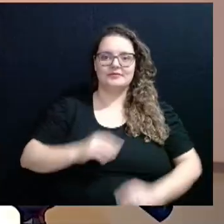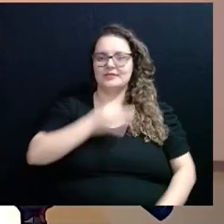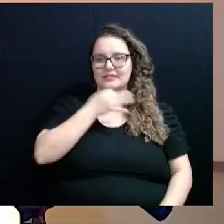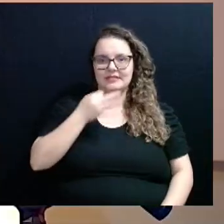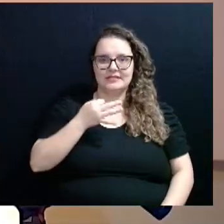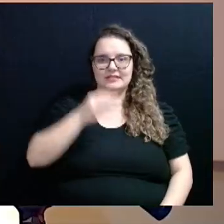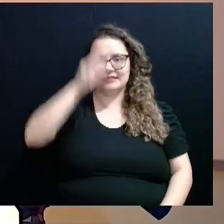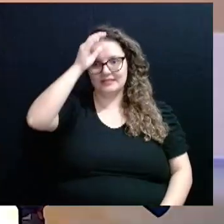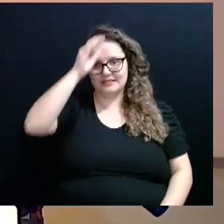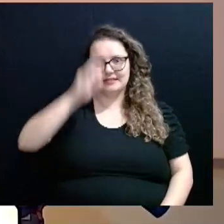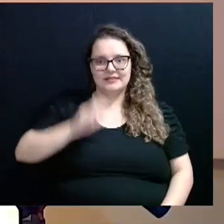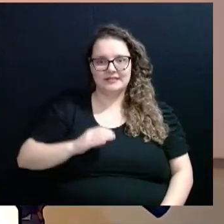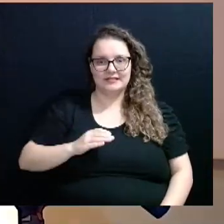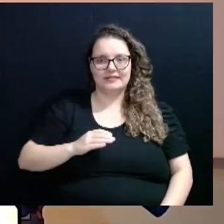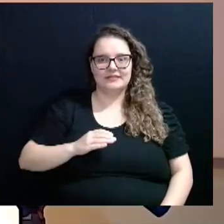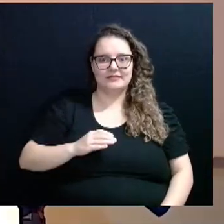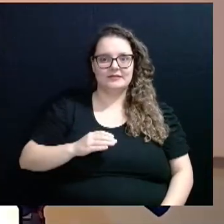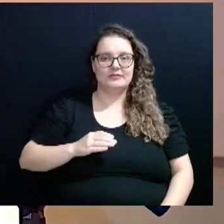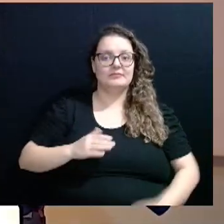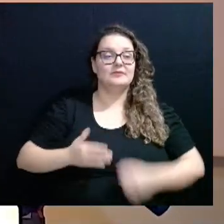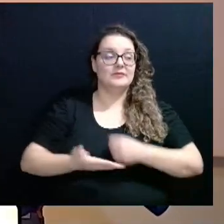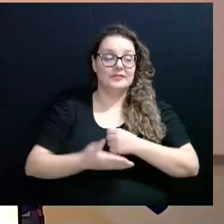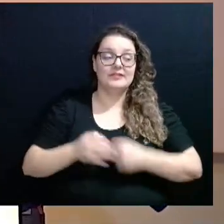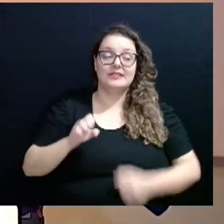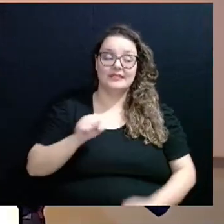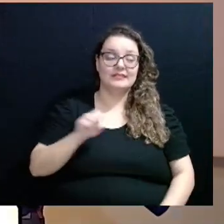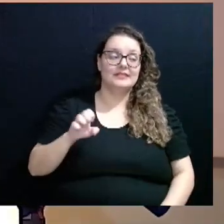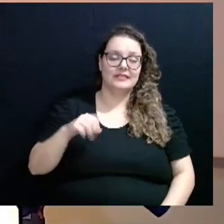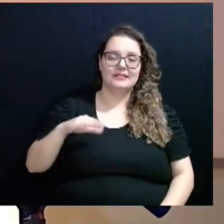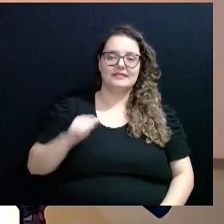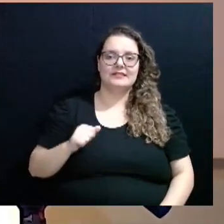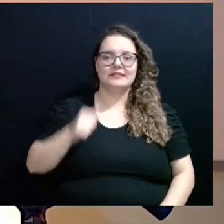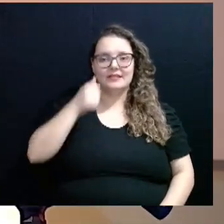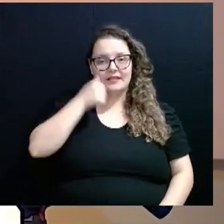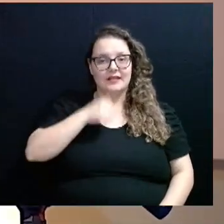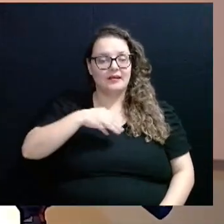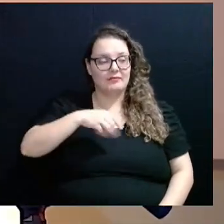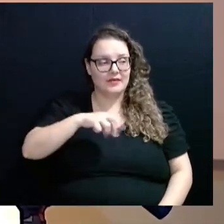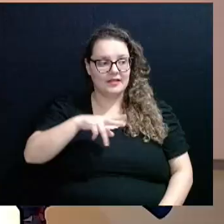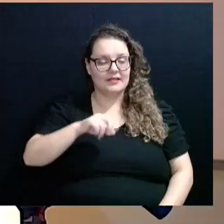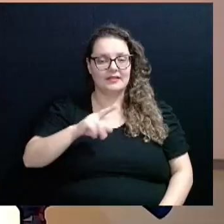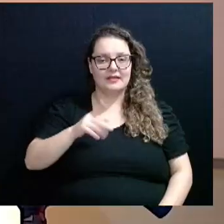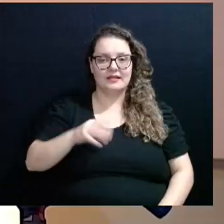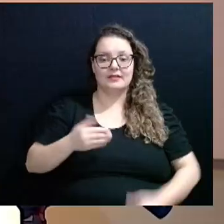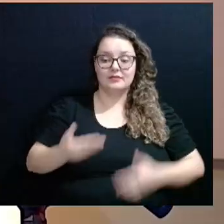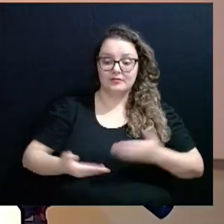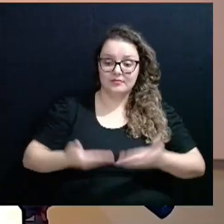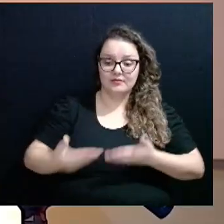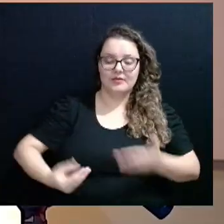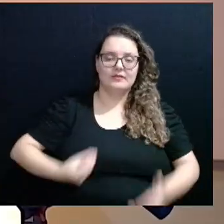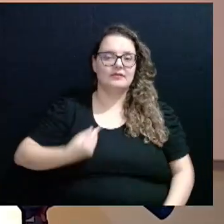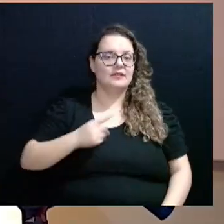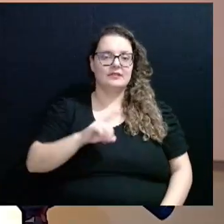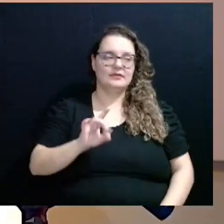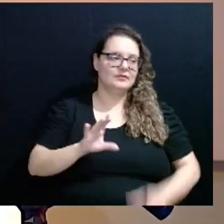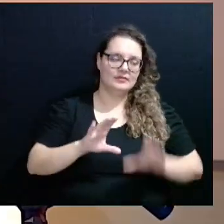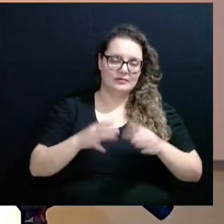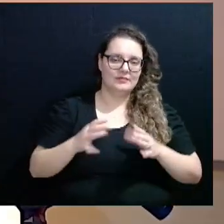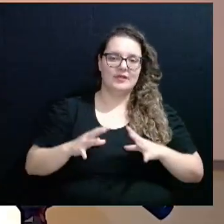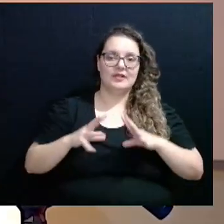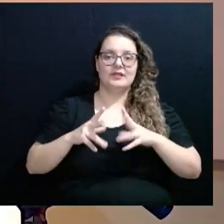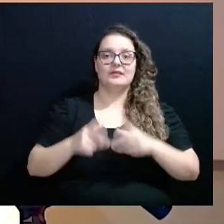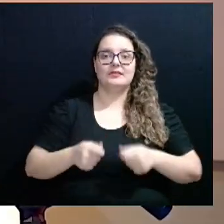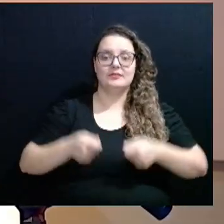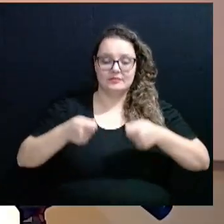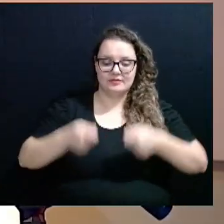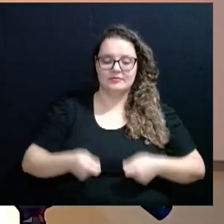por essência. Maria Helena construiu uma vida de serviço, não só à comunidade, atuando com firmeza e afeto nas